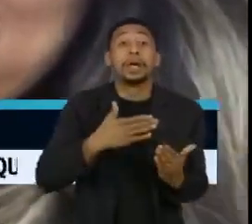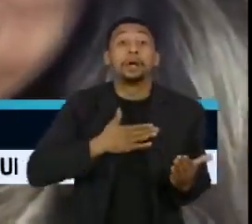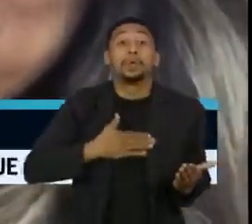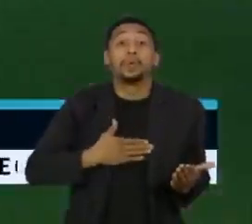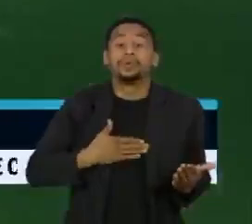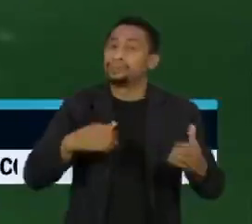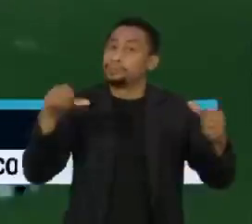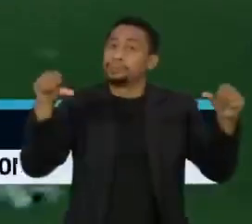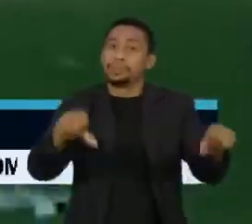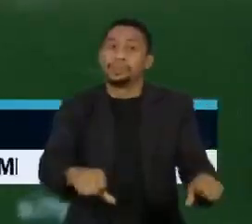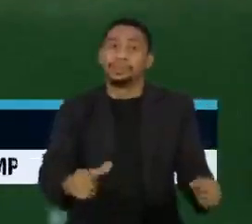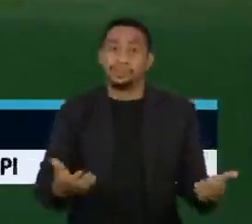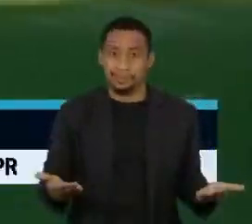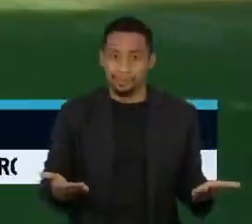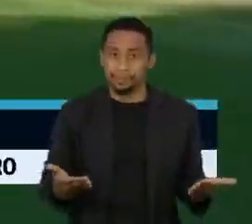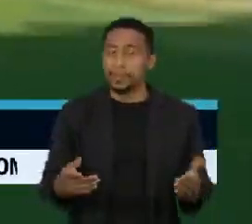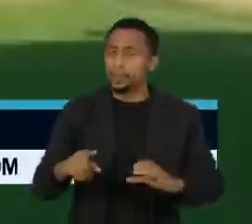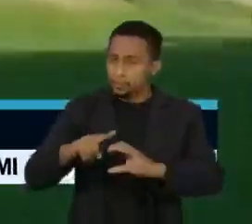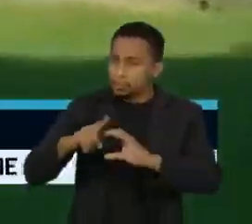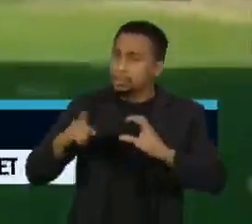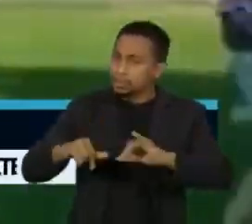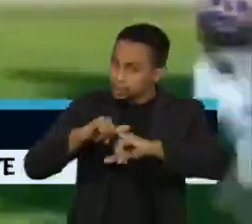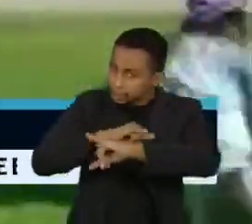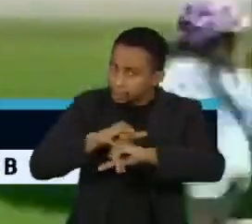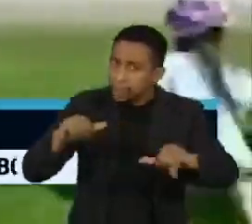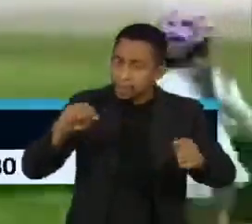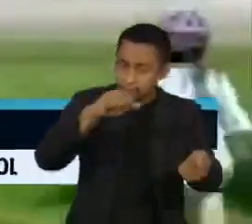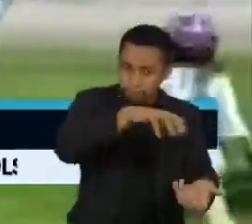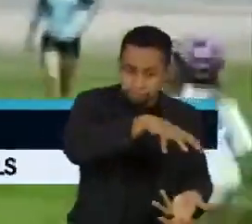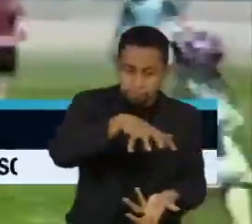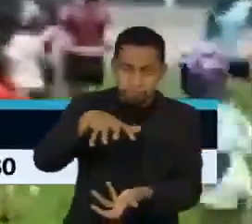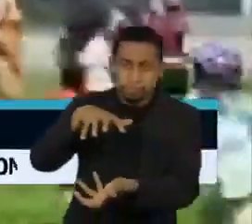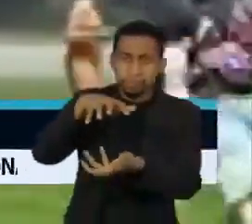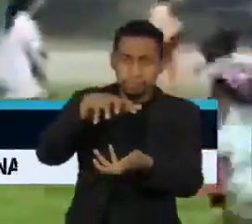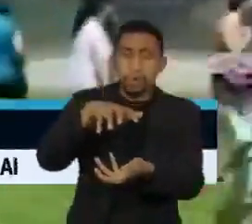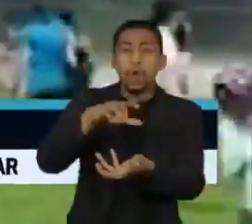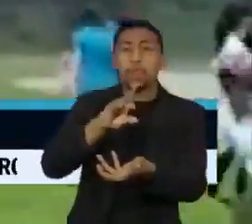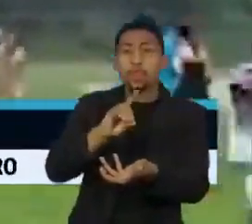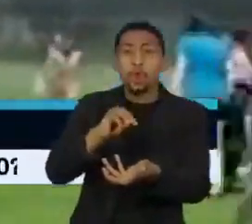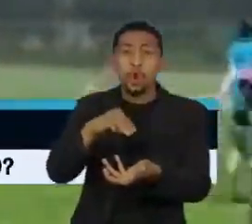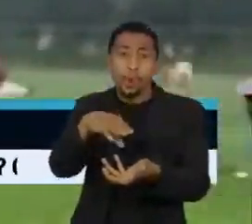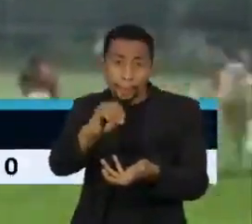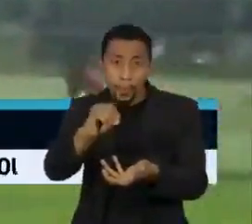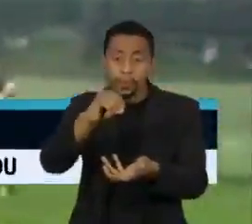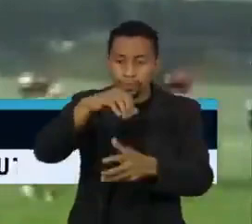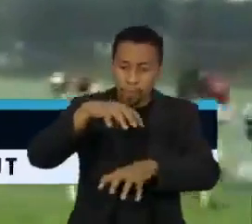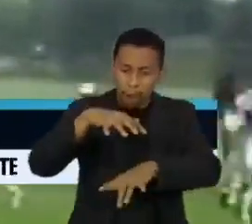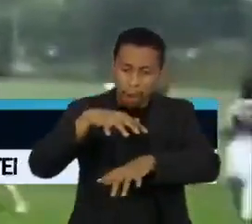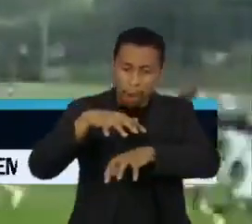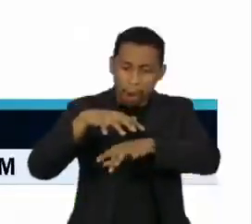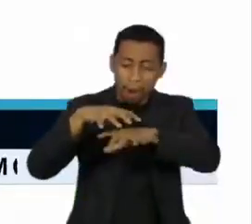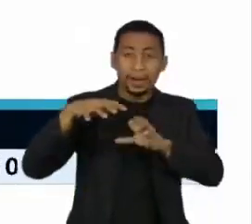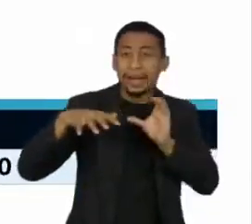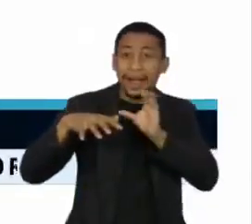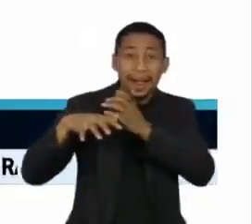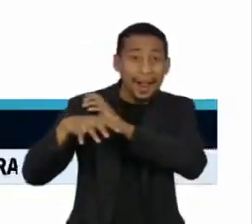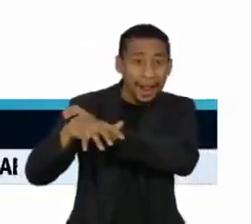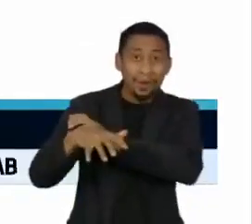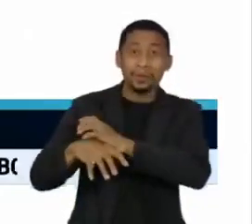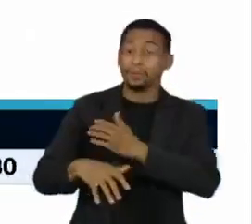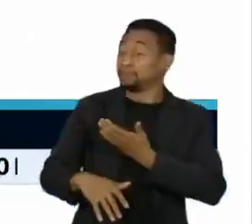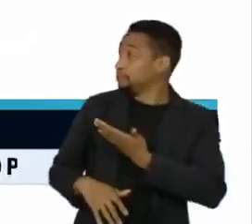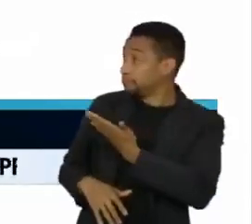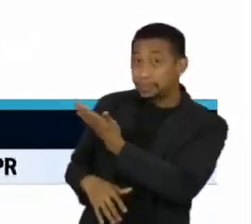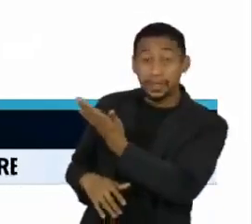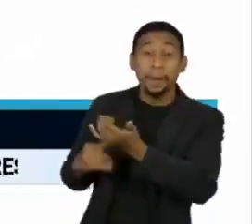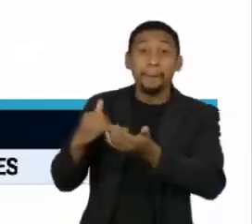em agosto. Os cientistas explicam que um fenômeno chamado de domo, ou cúpula de calor, que provoca um efeito